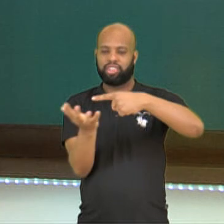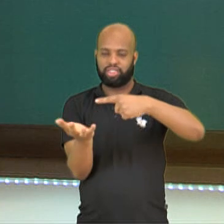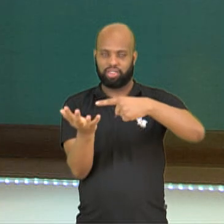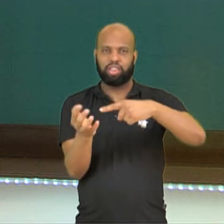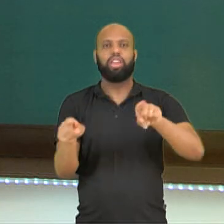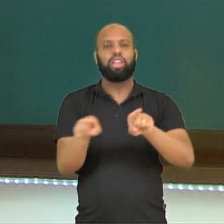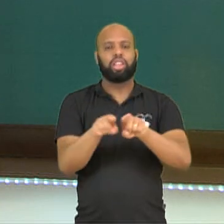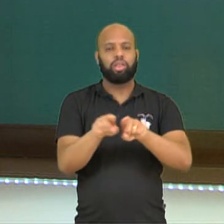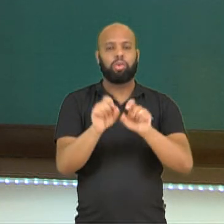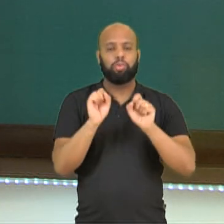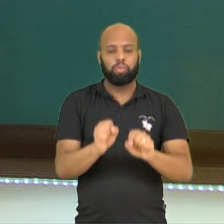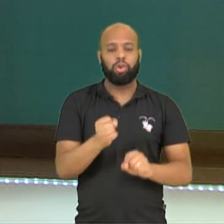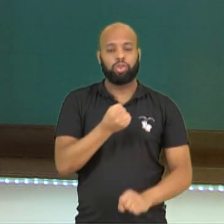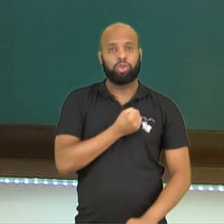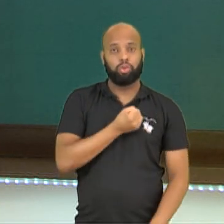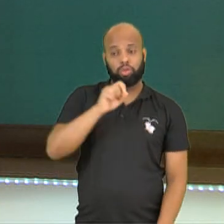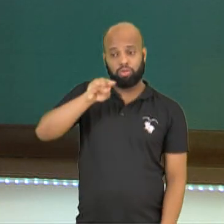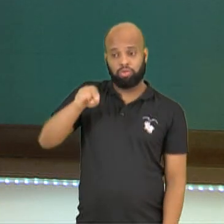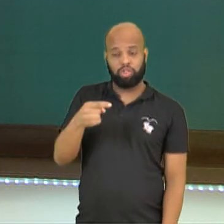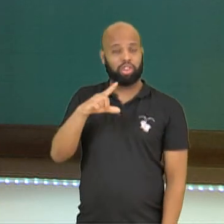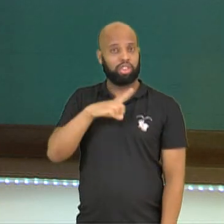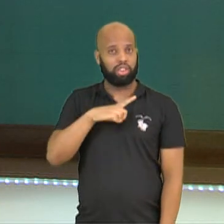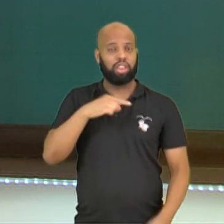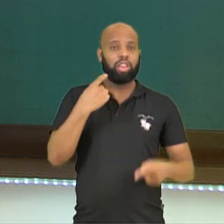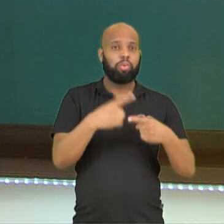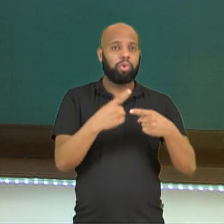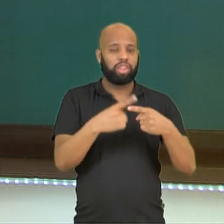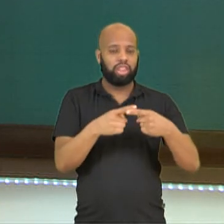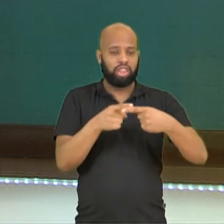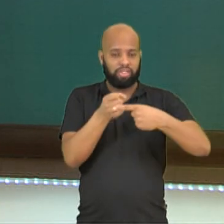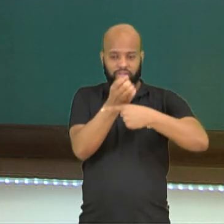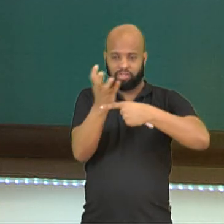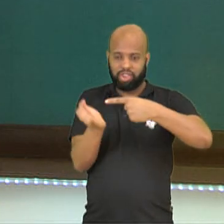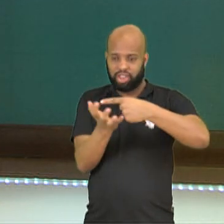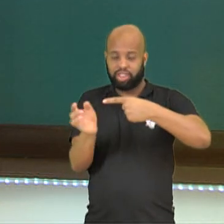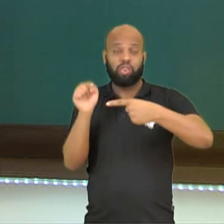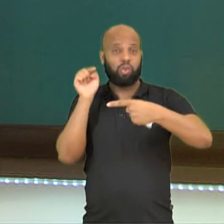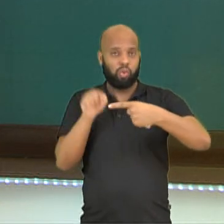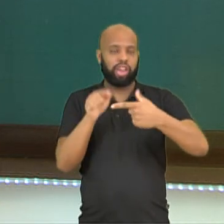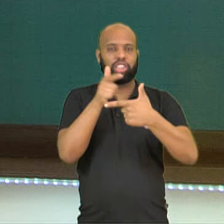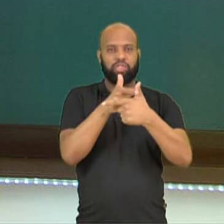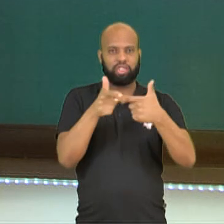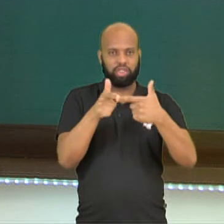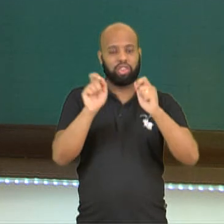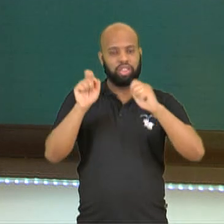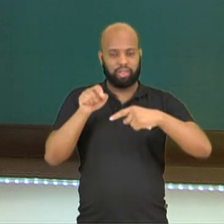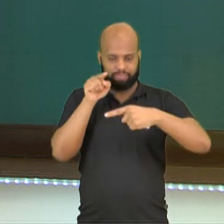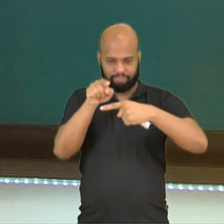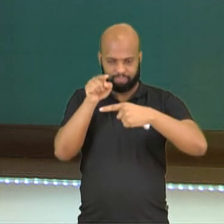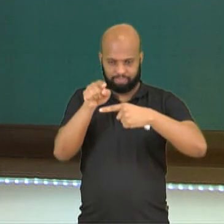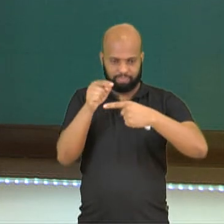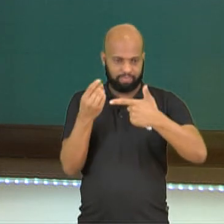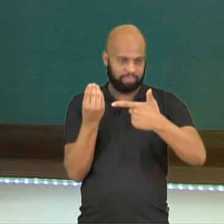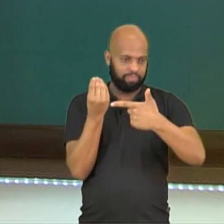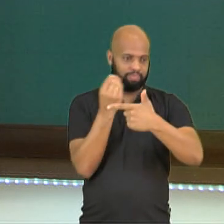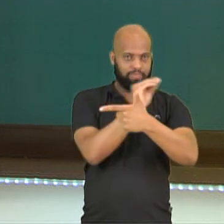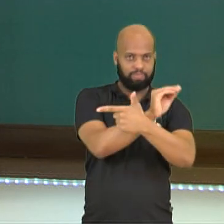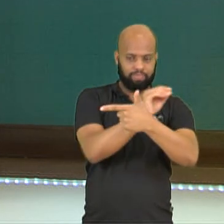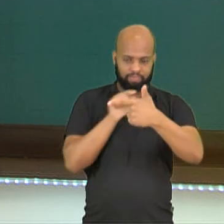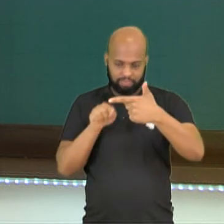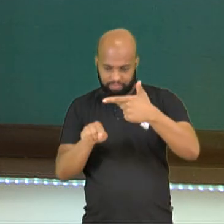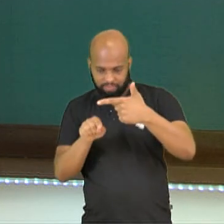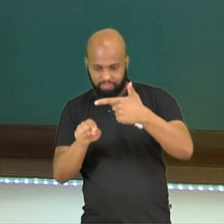que também pode ser decimal, né? Porque a fração é uma divisão, você pode dividir o de cima pelo de baixo, ok? Então, são os números